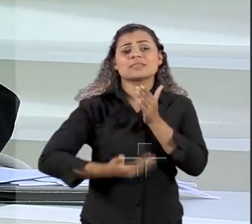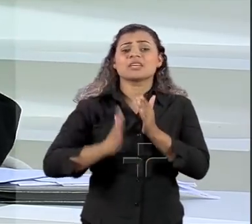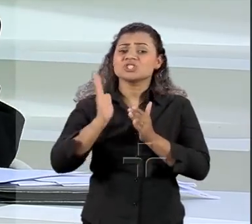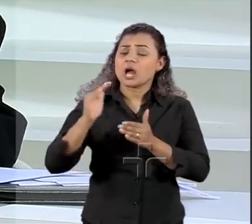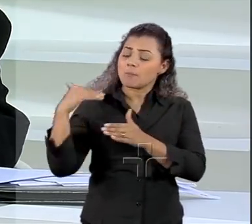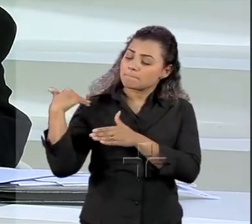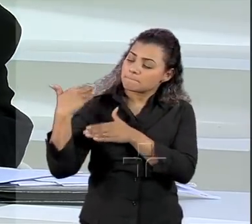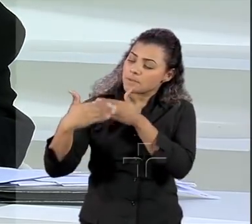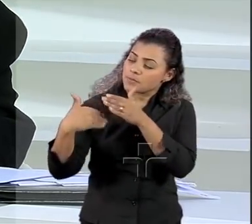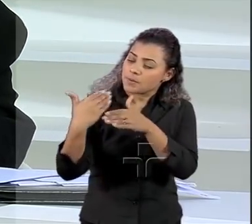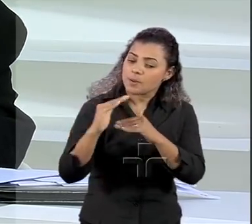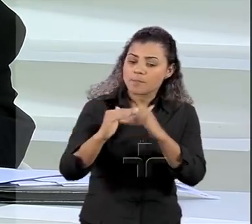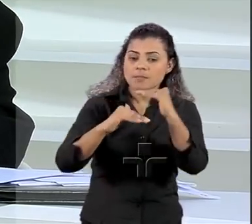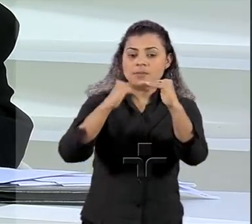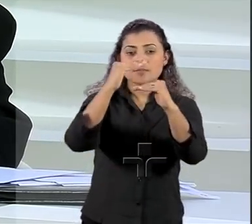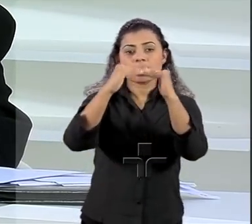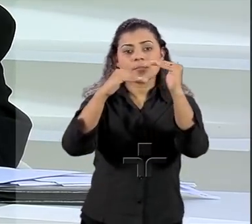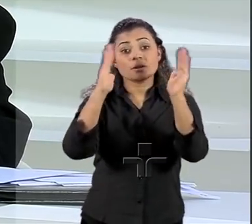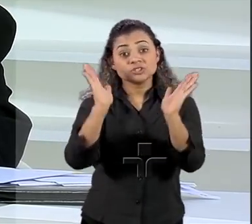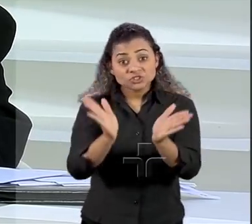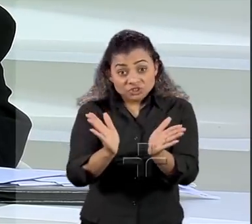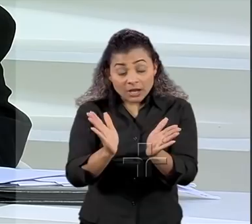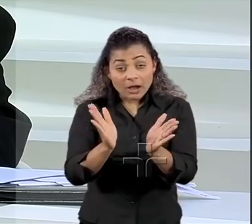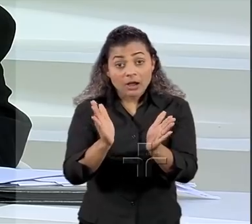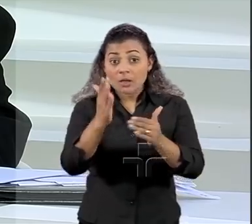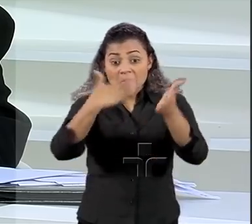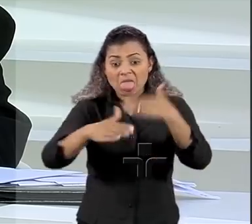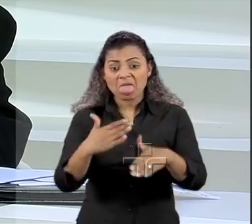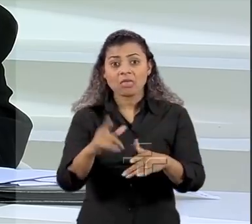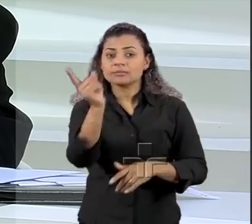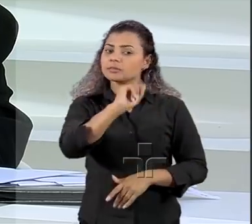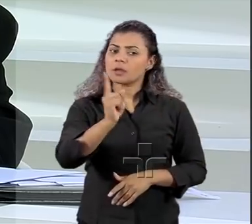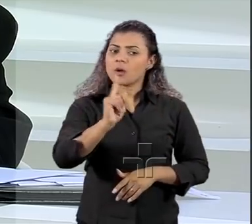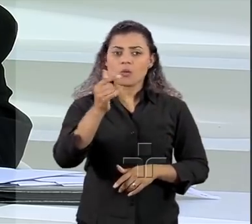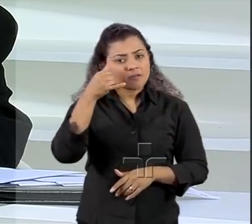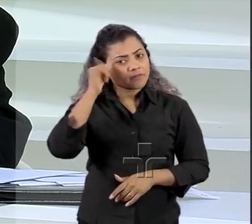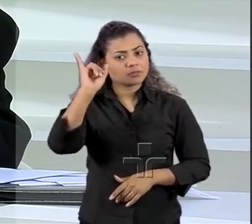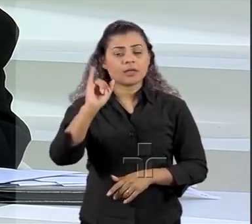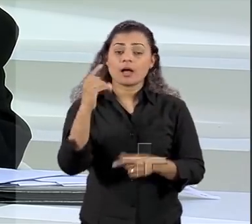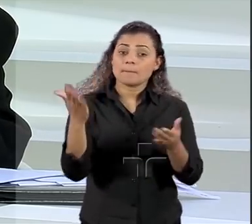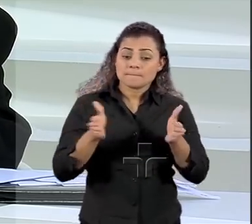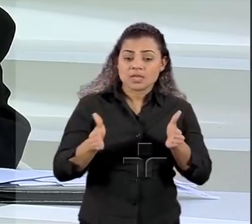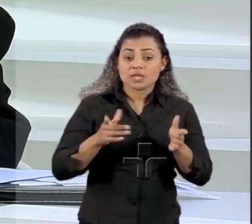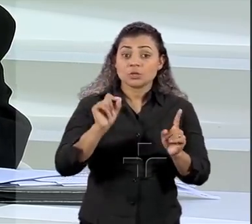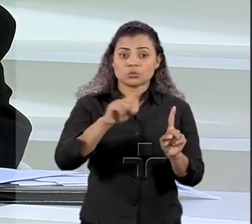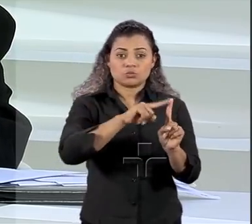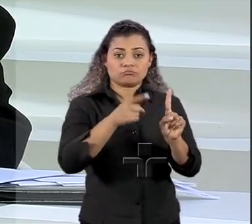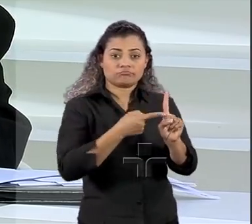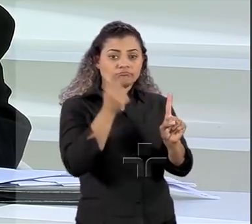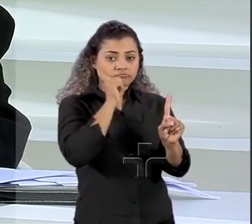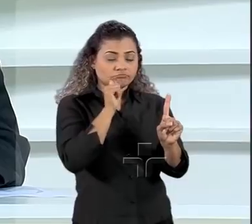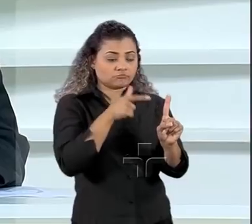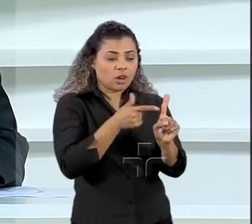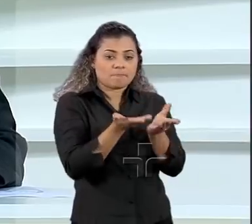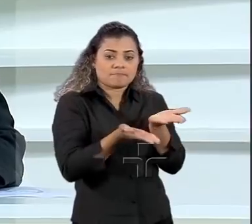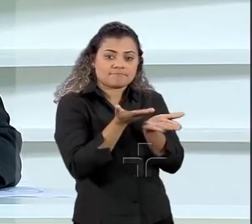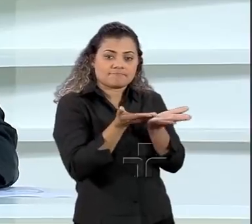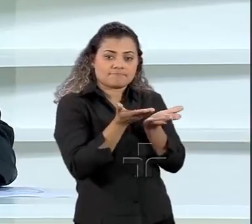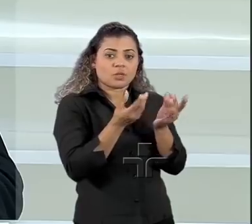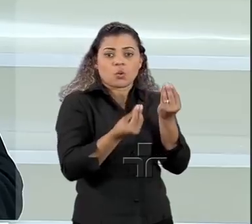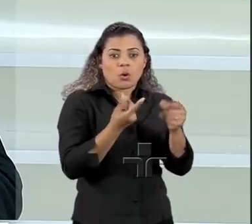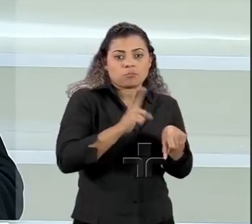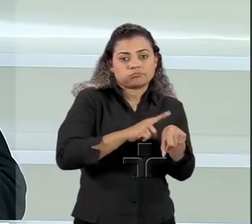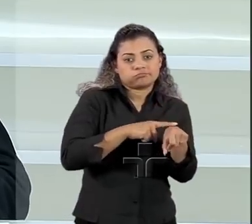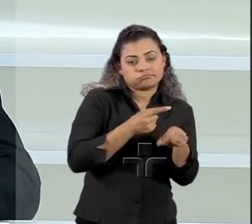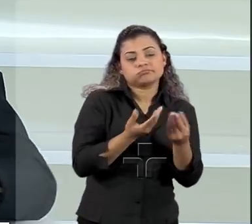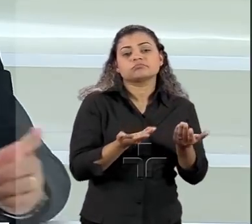conseguimos instalar, mas que possamos dar atenção principalmente ao período perinatal. E é interessante